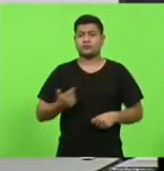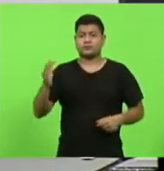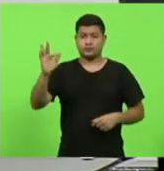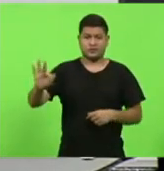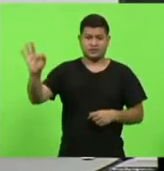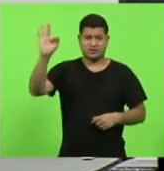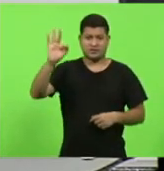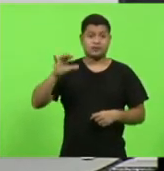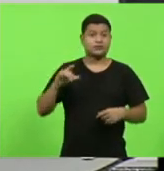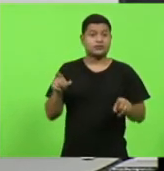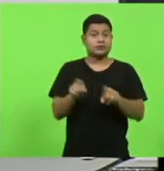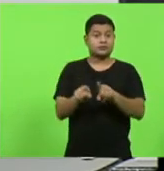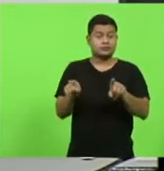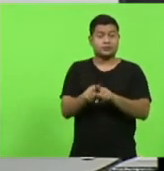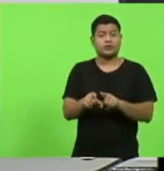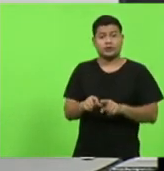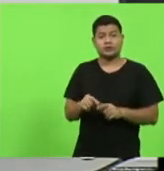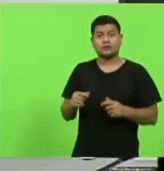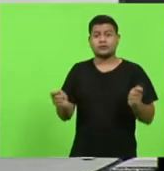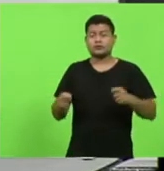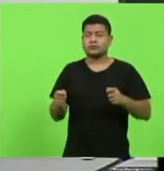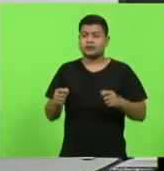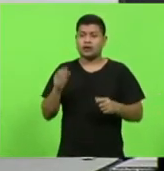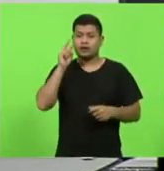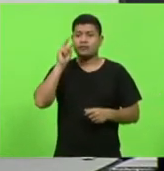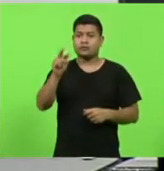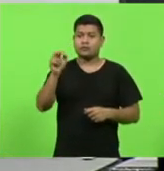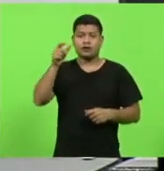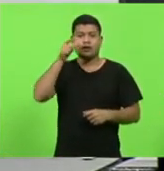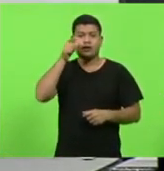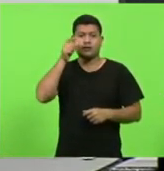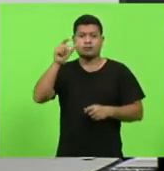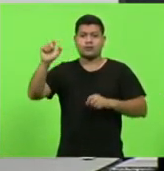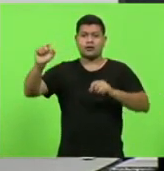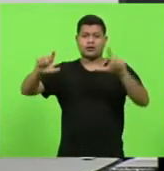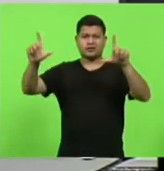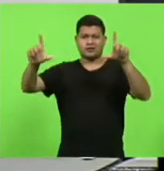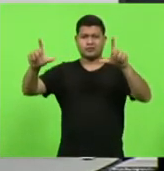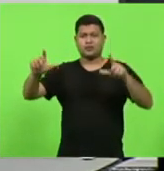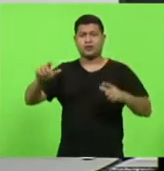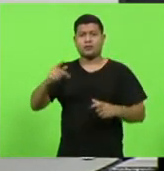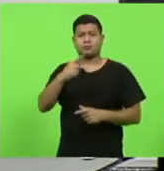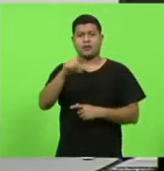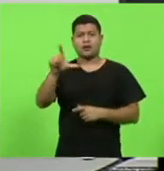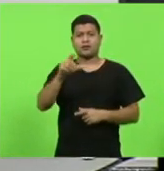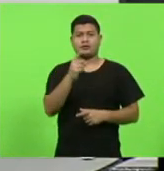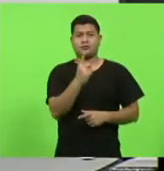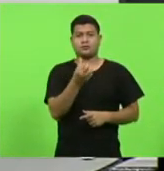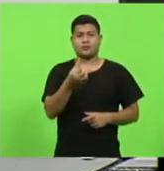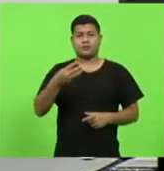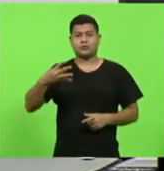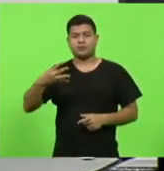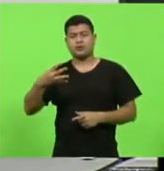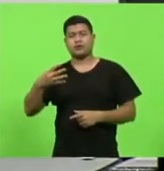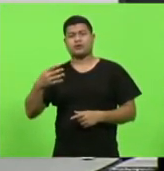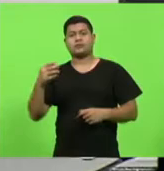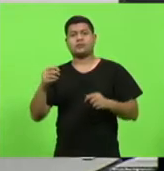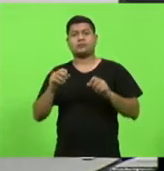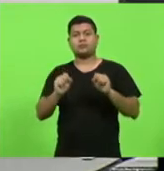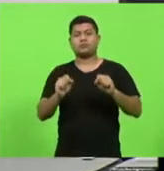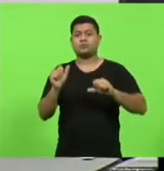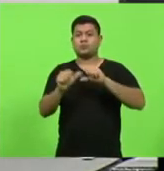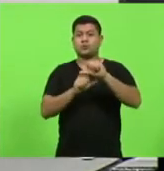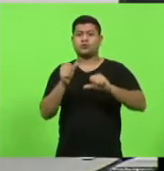oportunidade de ver a gente aí discutindo o PL 64 e o 65, que altera o PPA e a